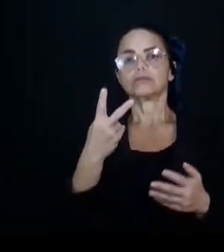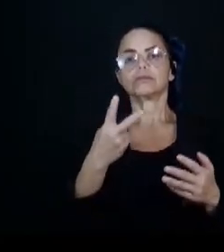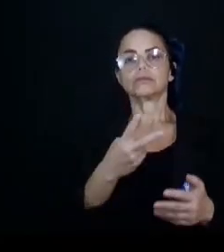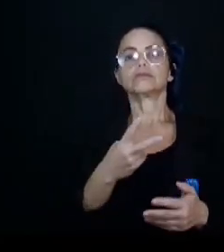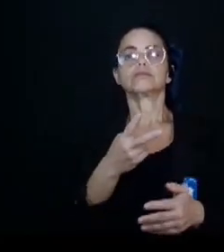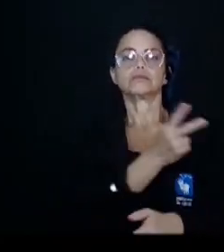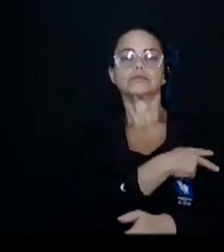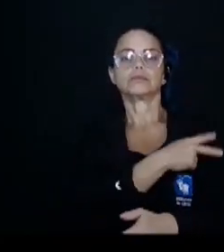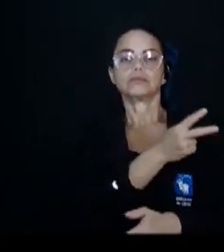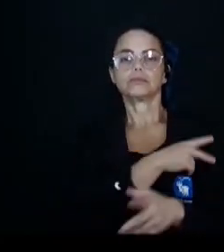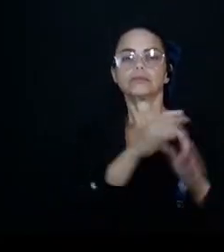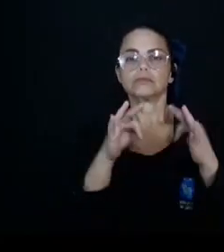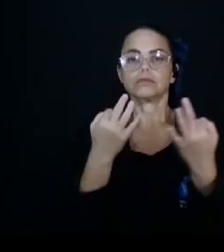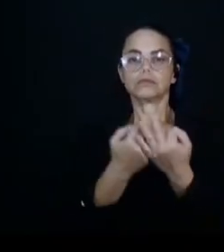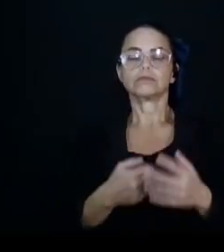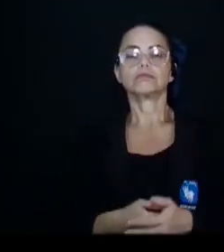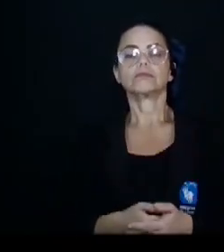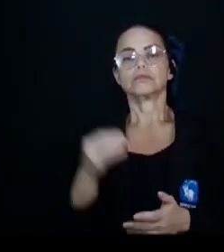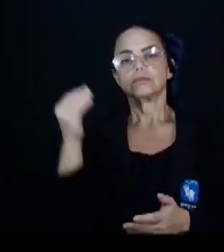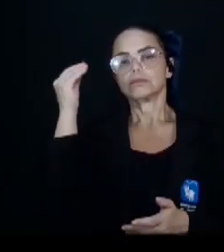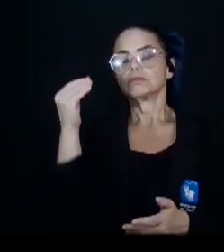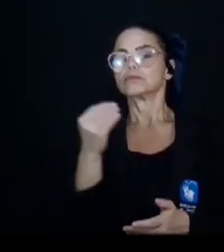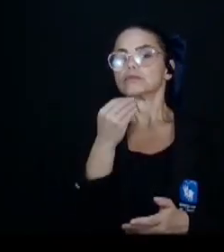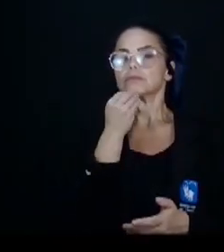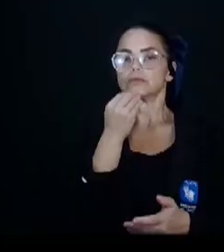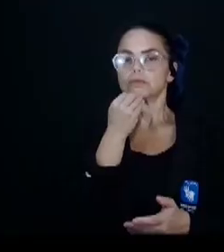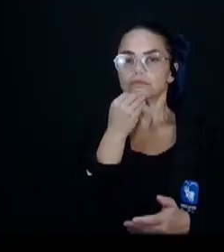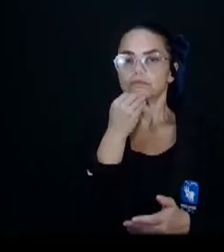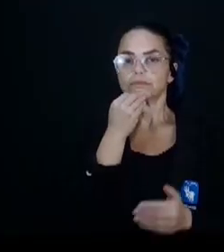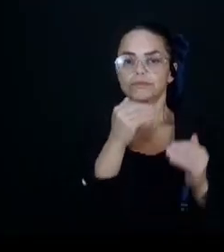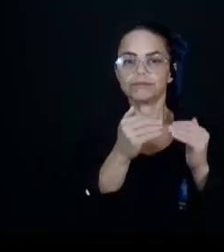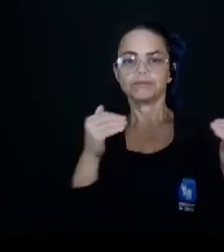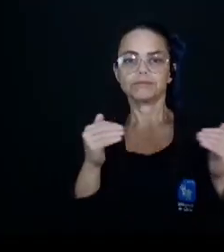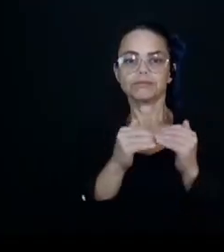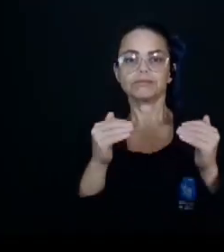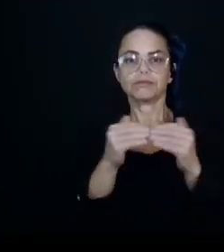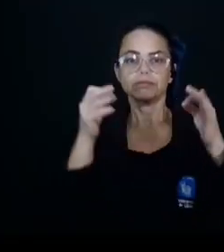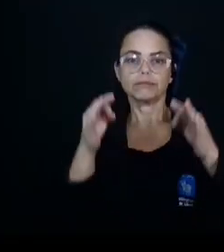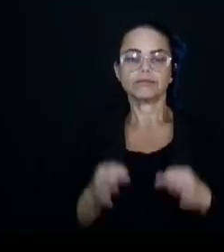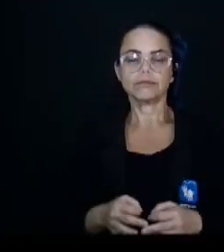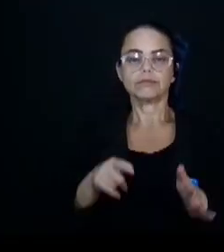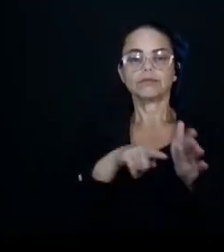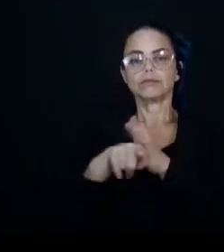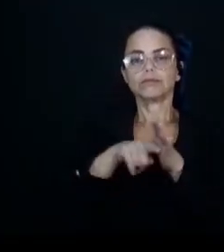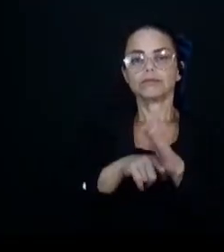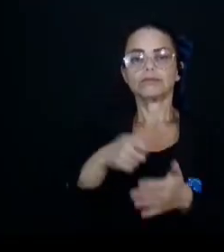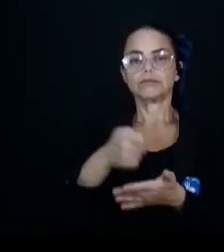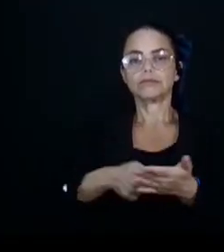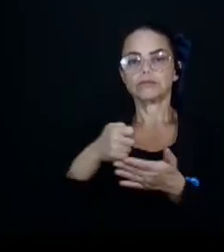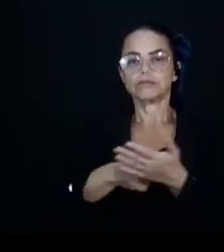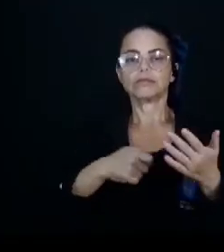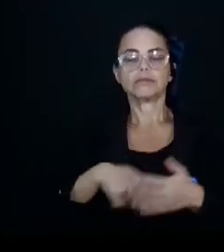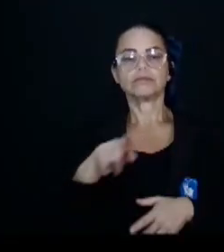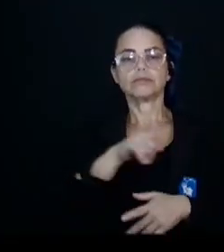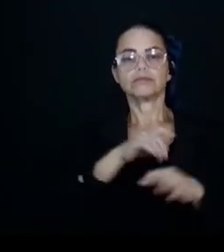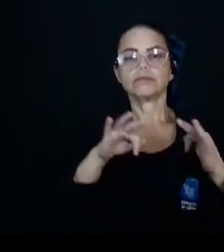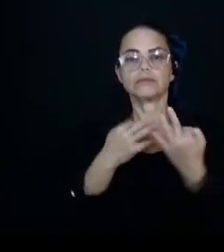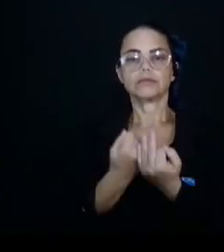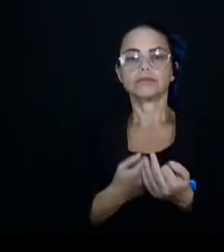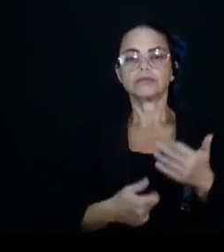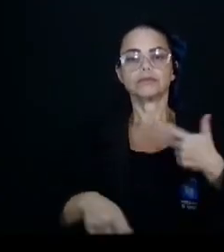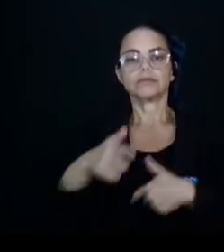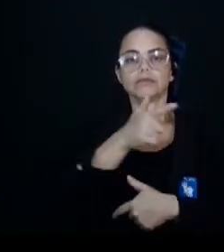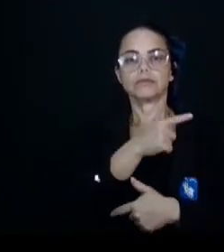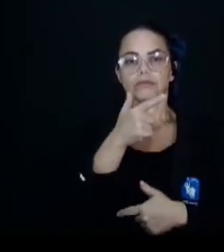a chance de compatibilidade vai diminuindo. Então, a pesquisa obrigatória, ela é feita nos parentes de primeiro grau,